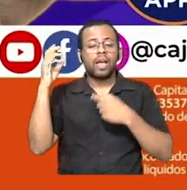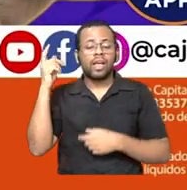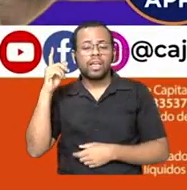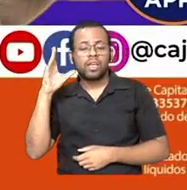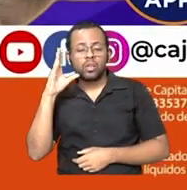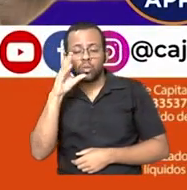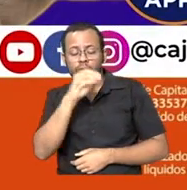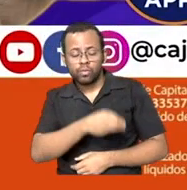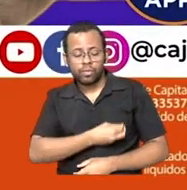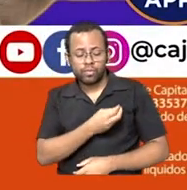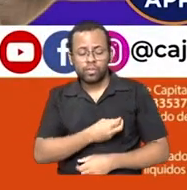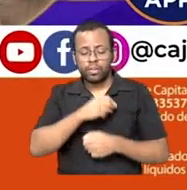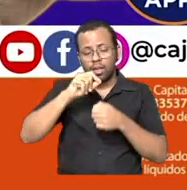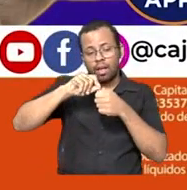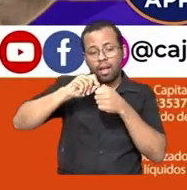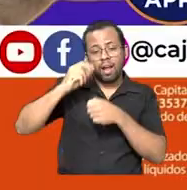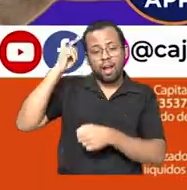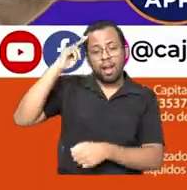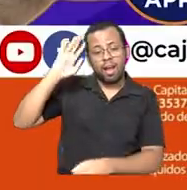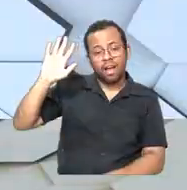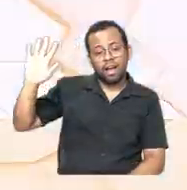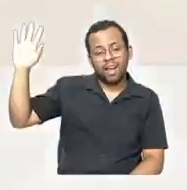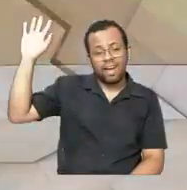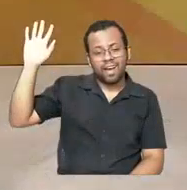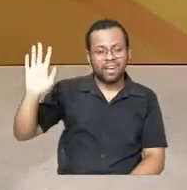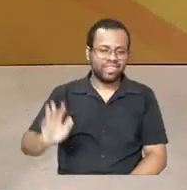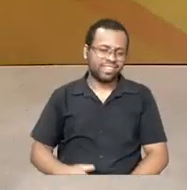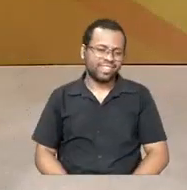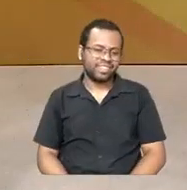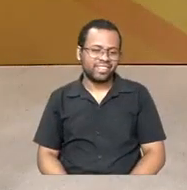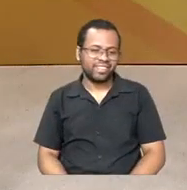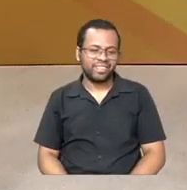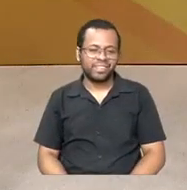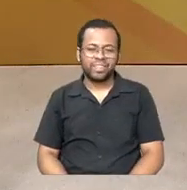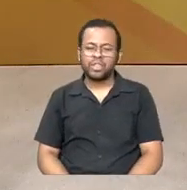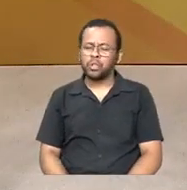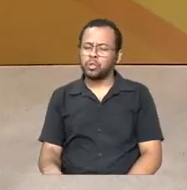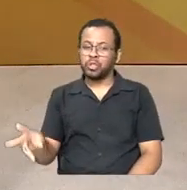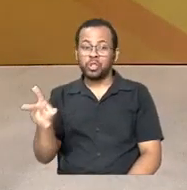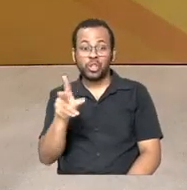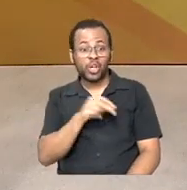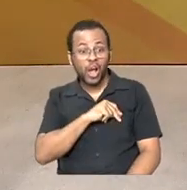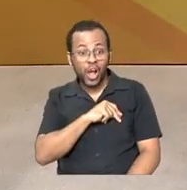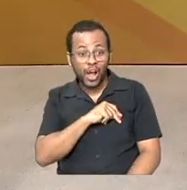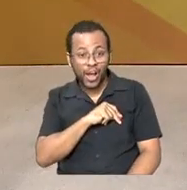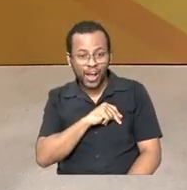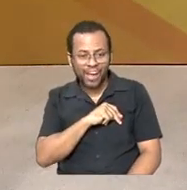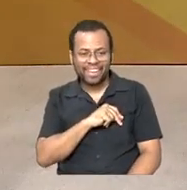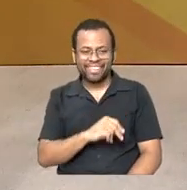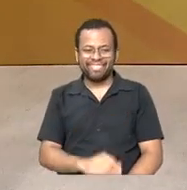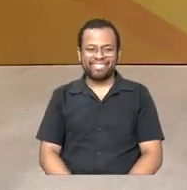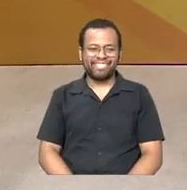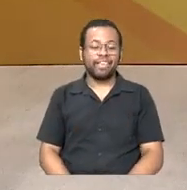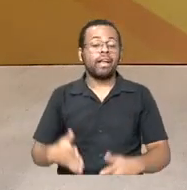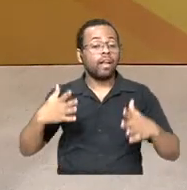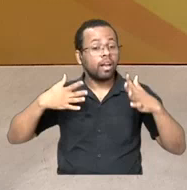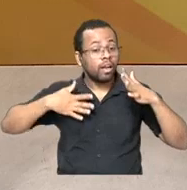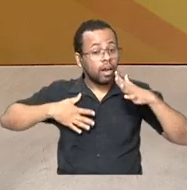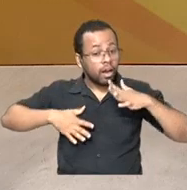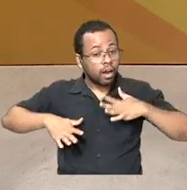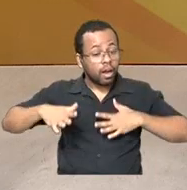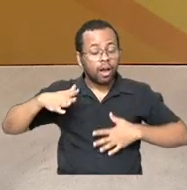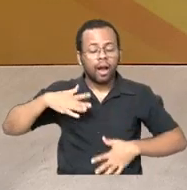e a realizar sonhos no segundo uau Calma